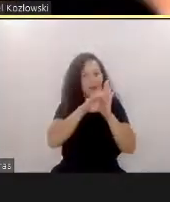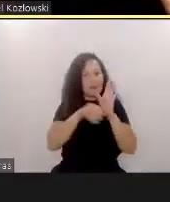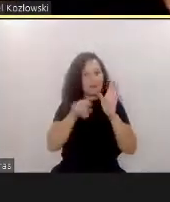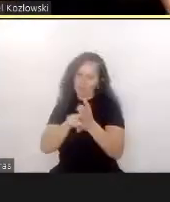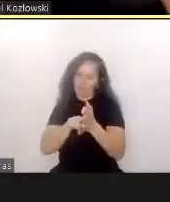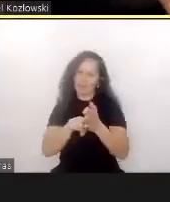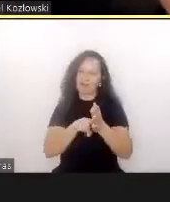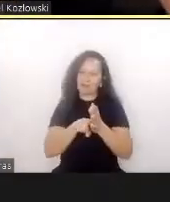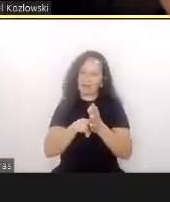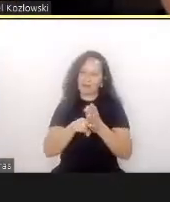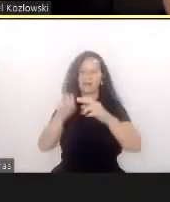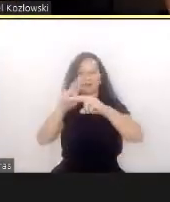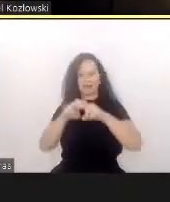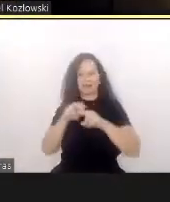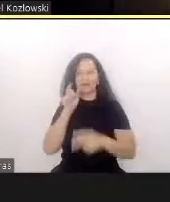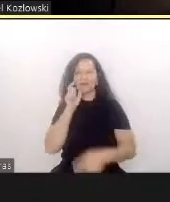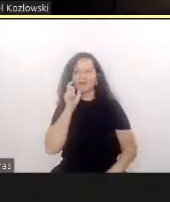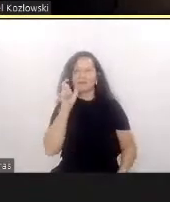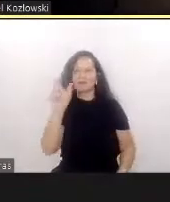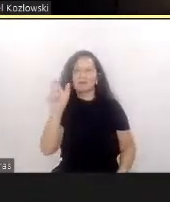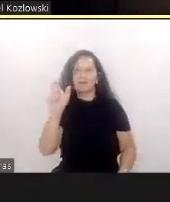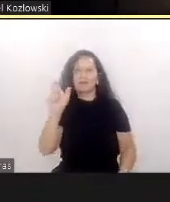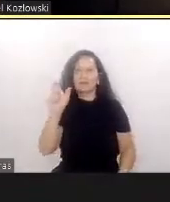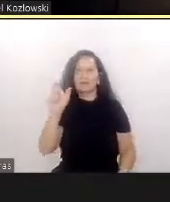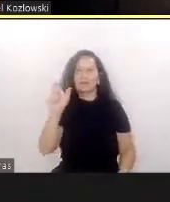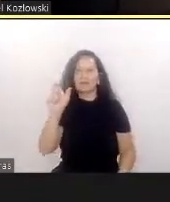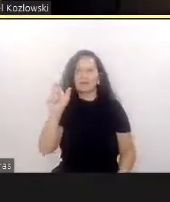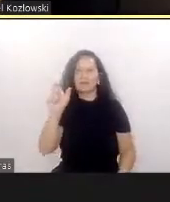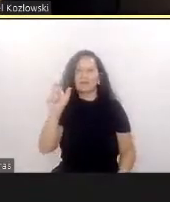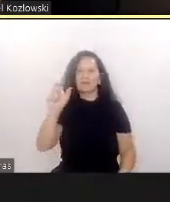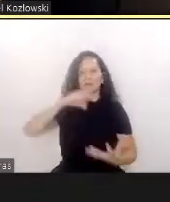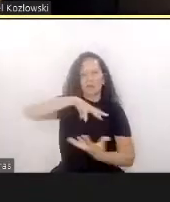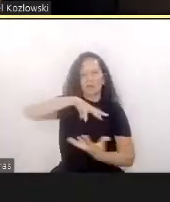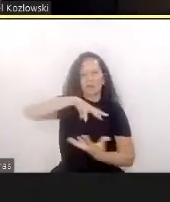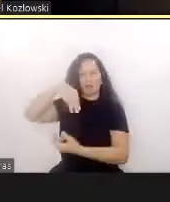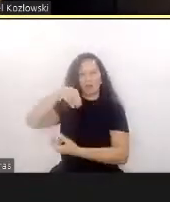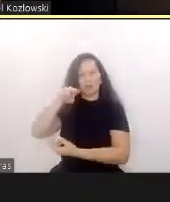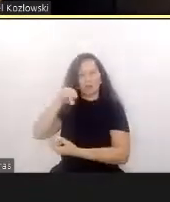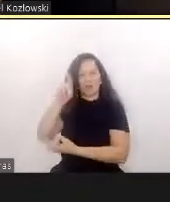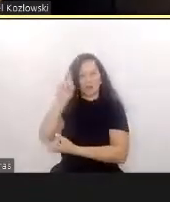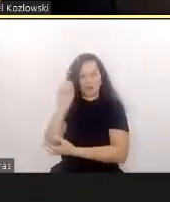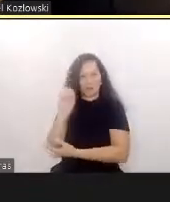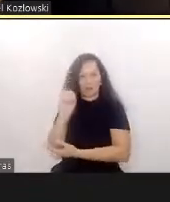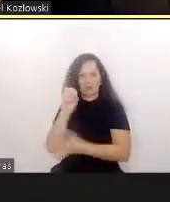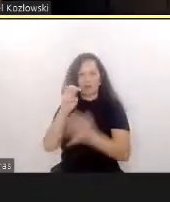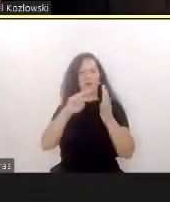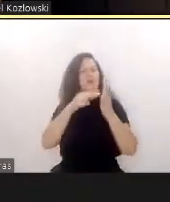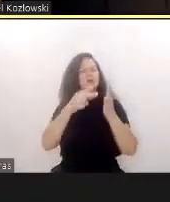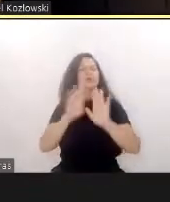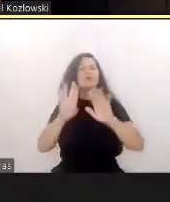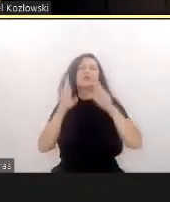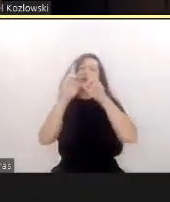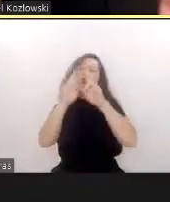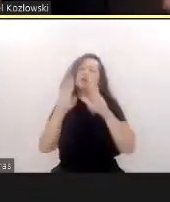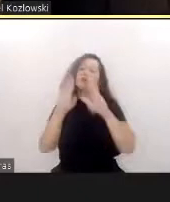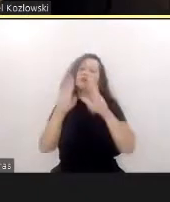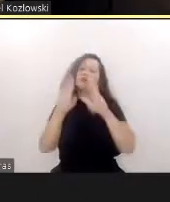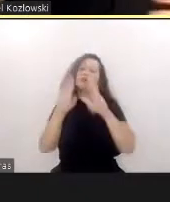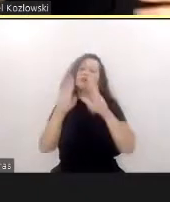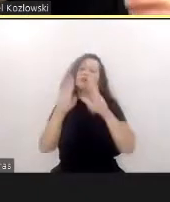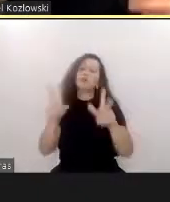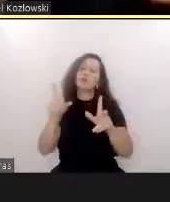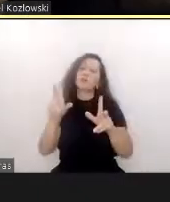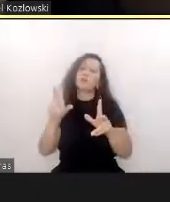mundo, ou world, né? Ou seja, qual a diferença entre as palavras mundo, terra, planeta, globo,